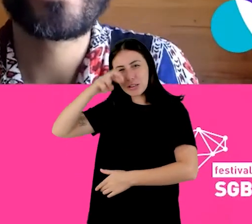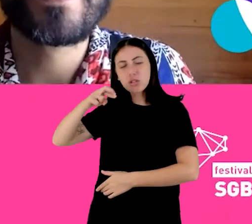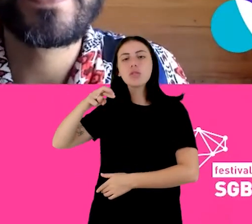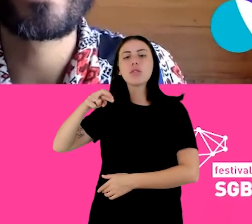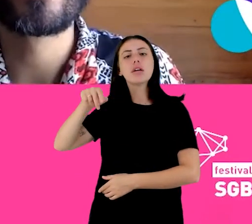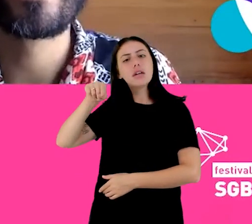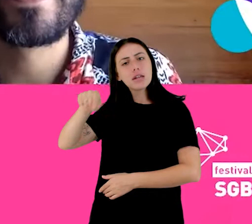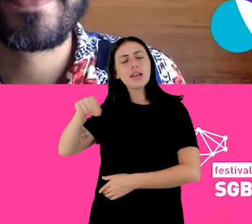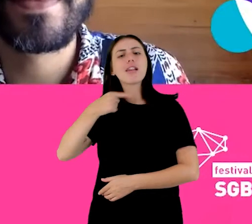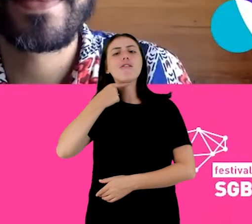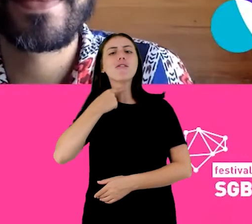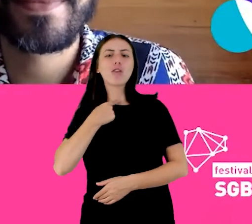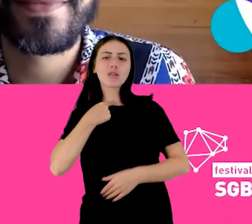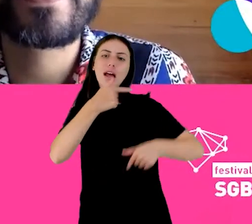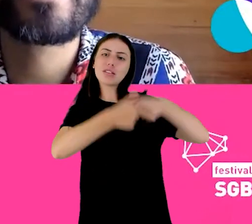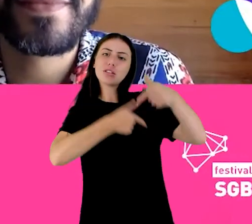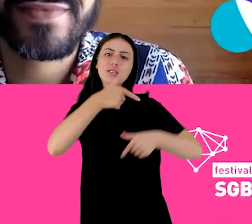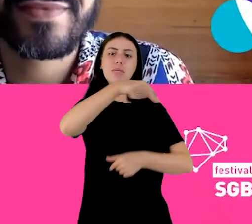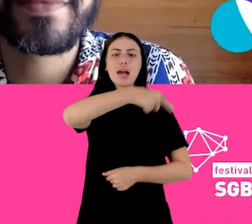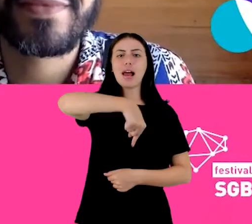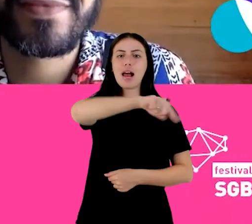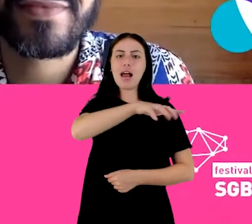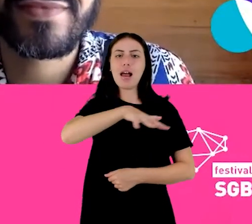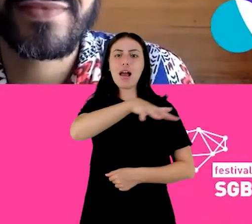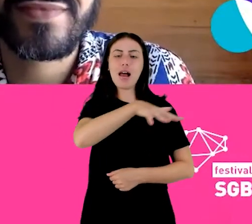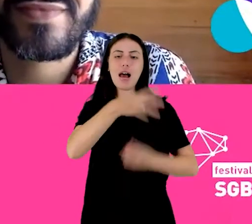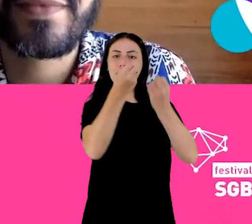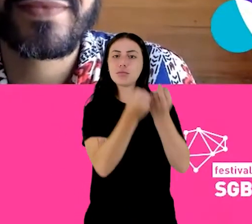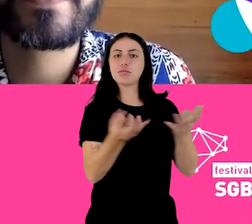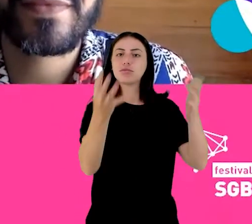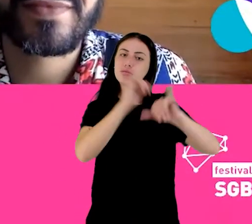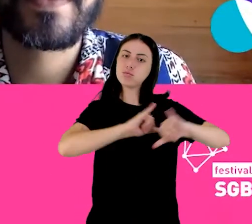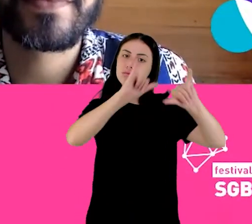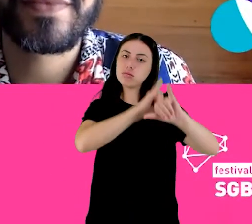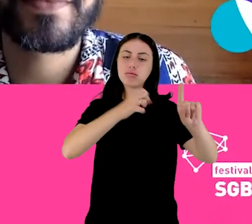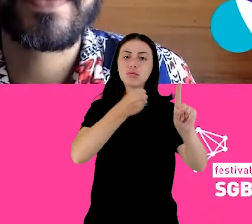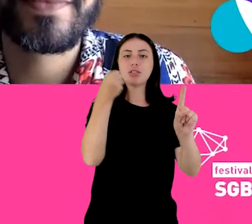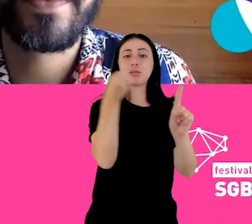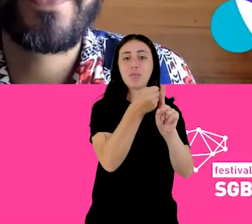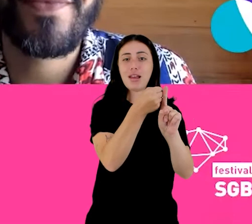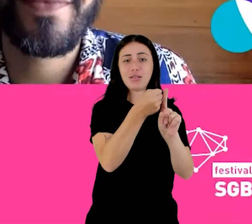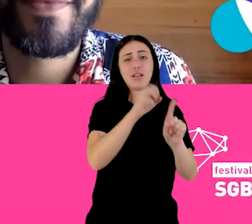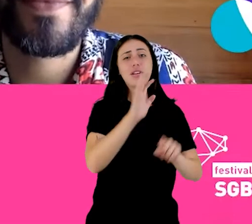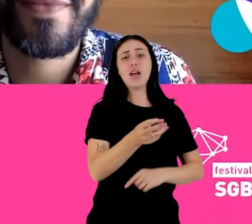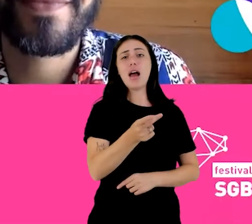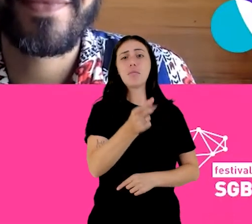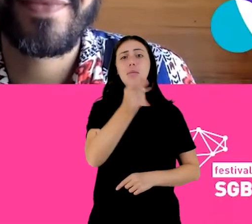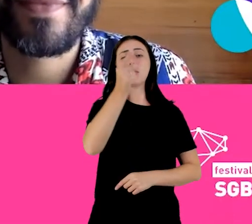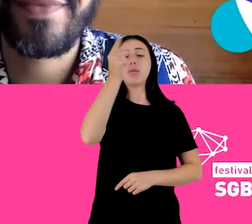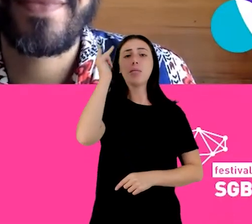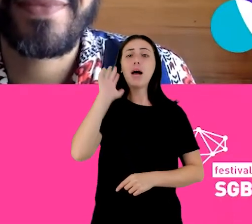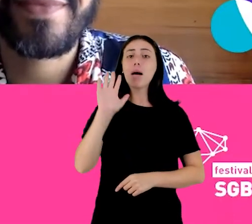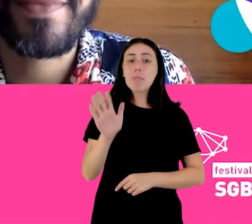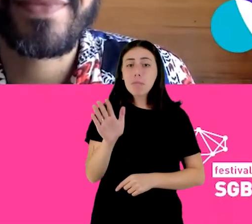investigativo, e se entendeu enquanto realizadora assim, e ela aplica a distribuição de impacto de algum tempo. Numa conversa entre ela falou, gente, a